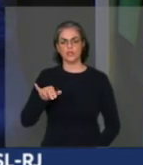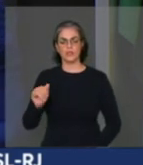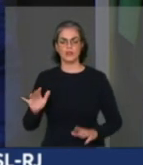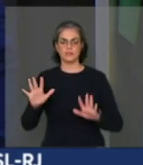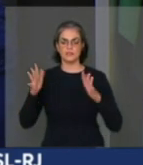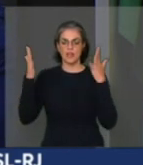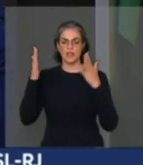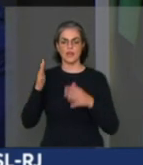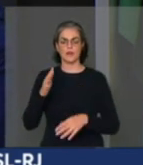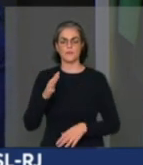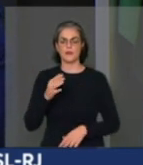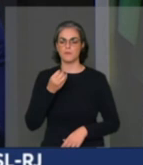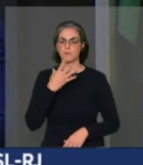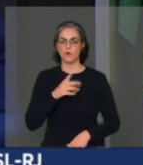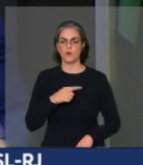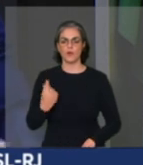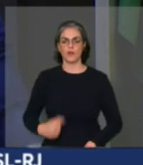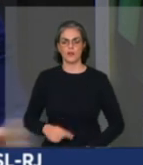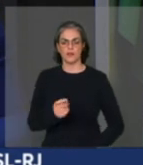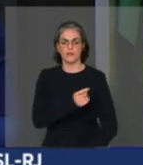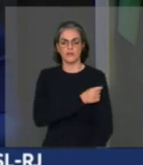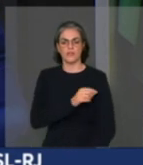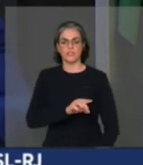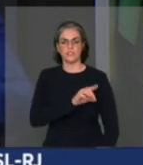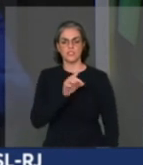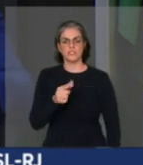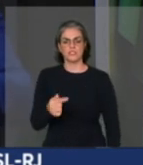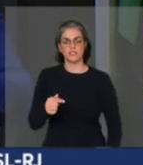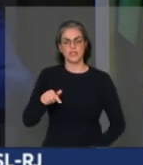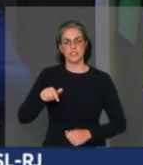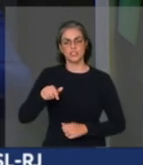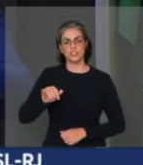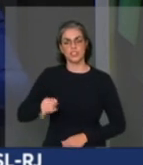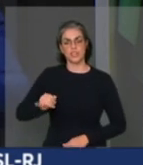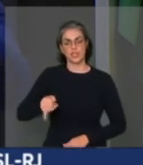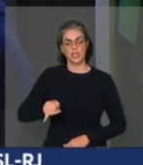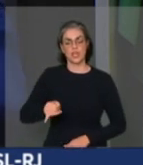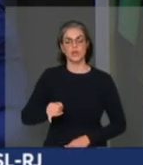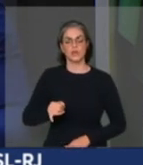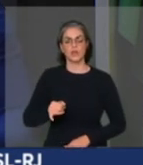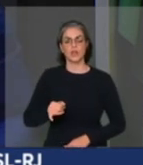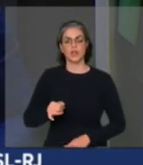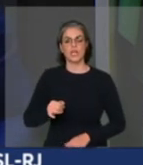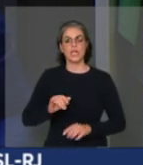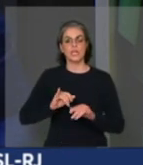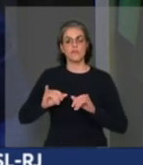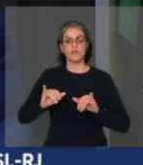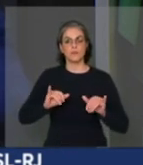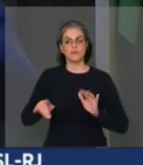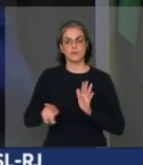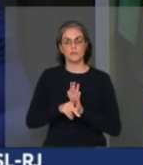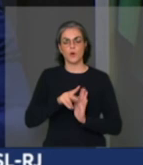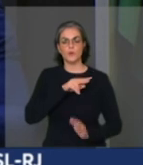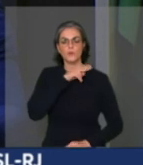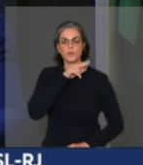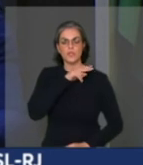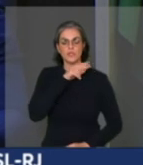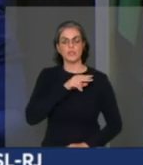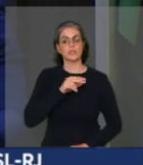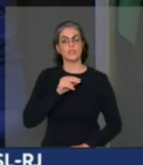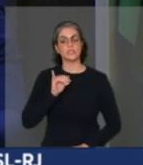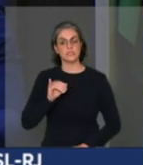reportagem de sete de janeiro e aqui falam os da e a partir do Butantã eficácia